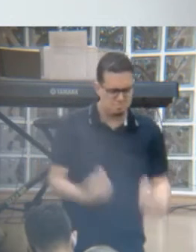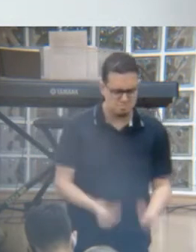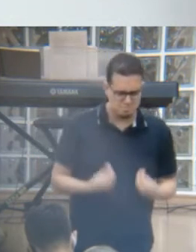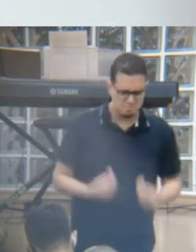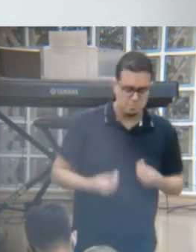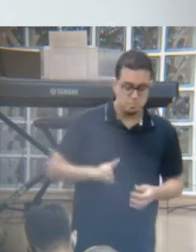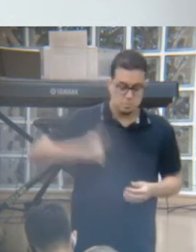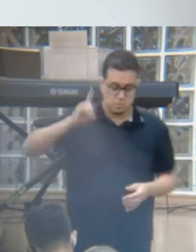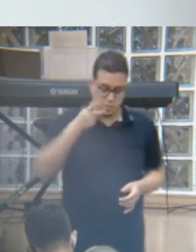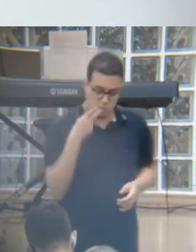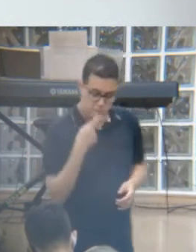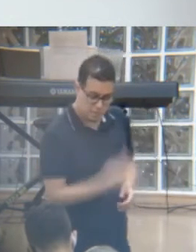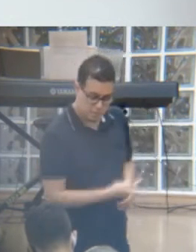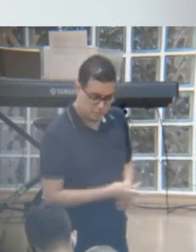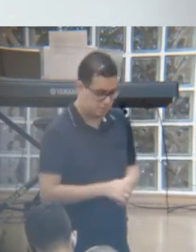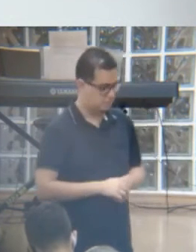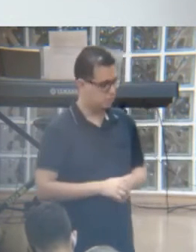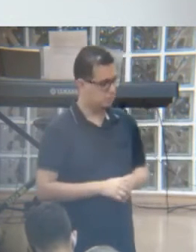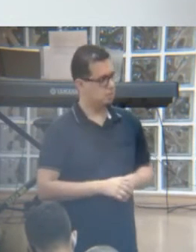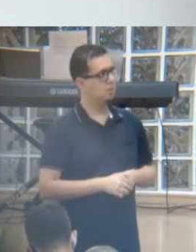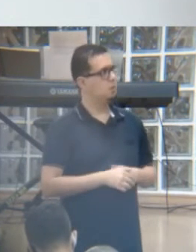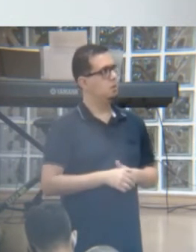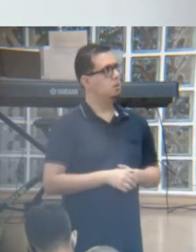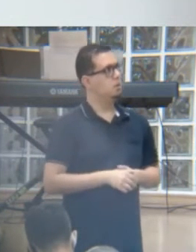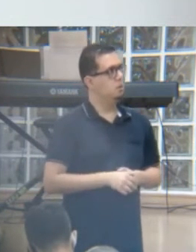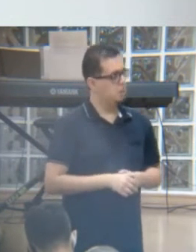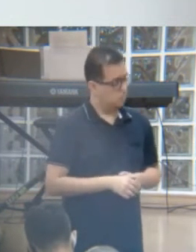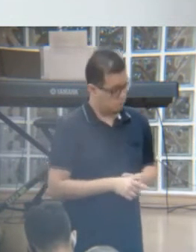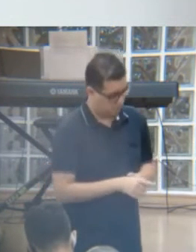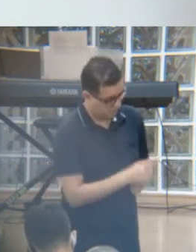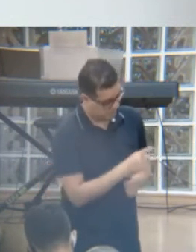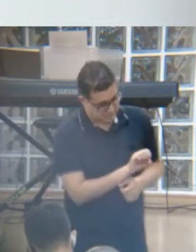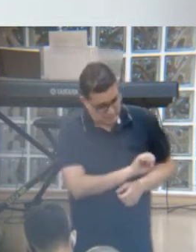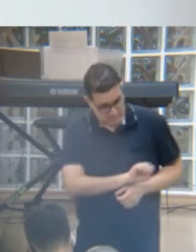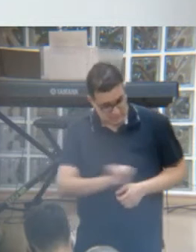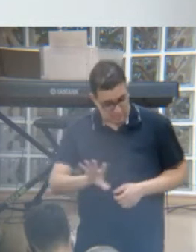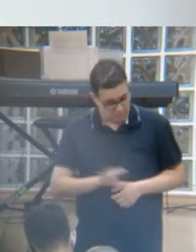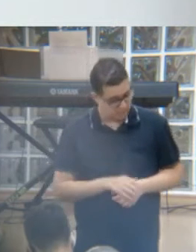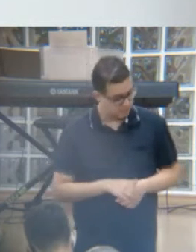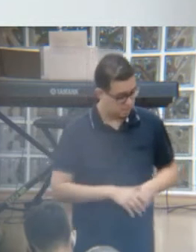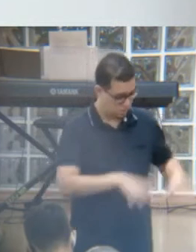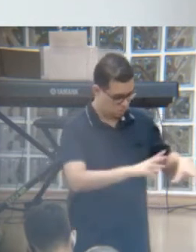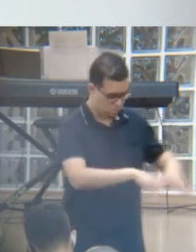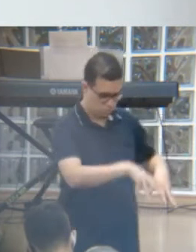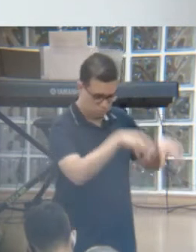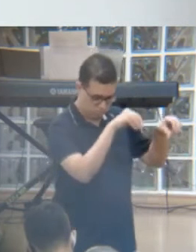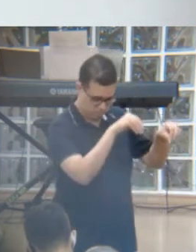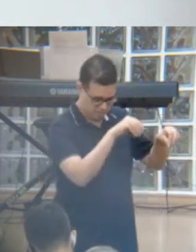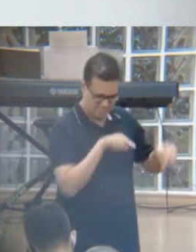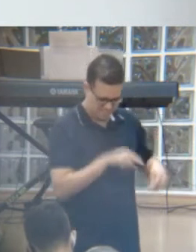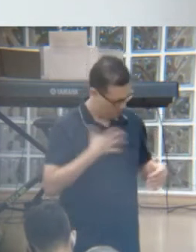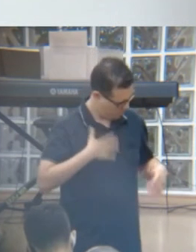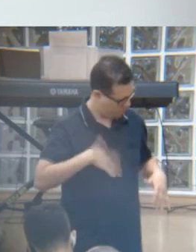vai, sai daqui agora do palácio, sai dessa região, desta zona de conforto e vai para o deserto.